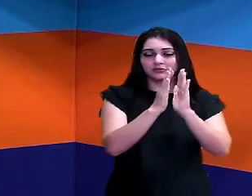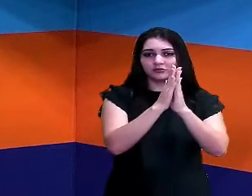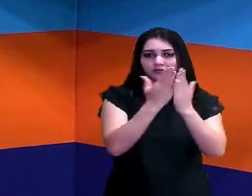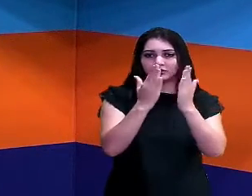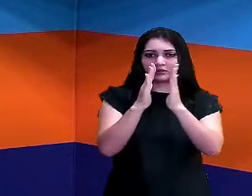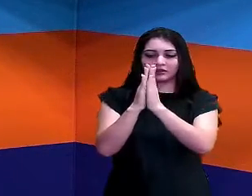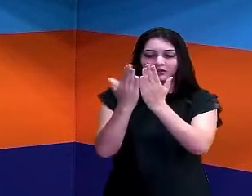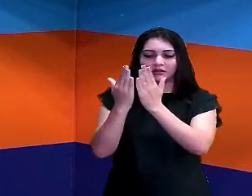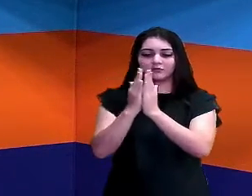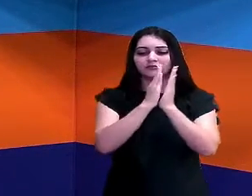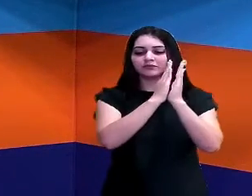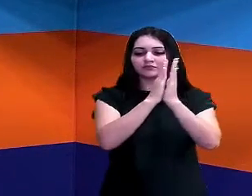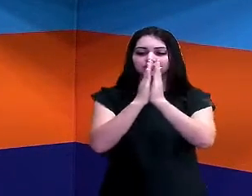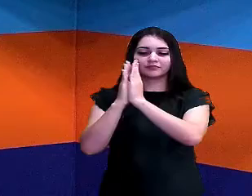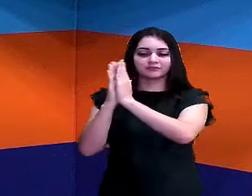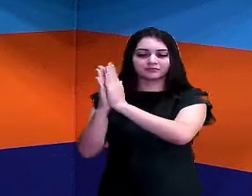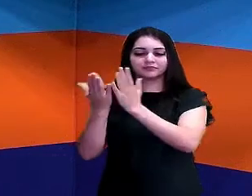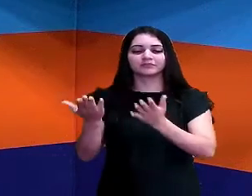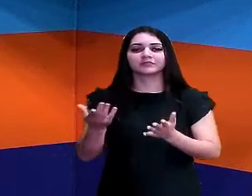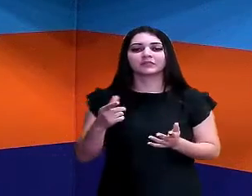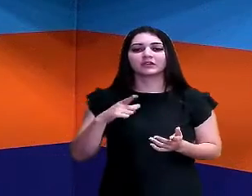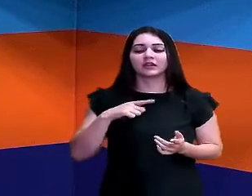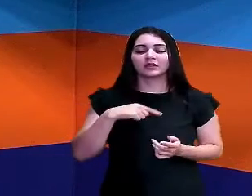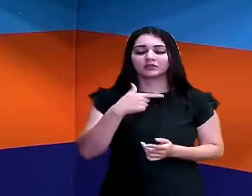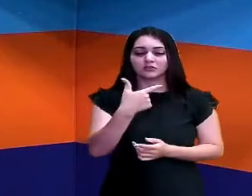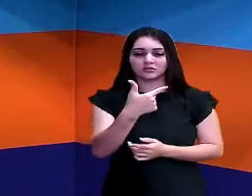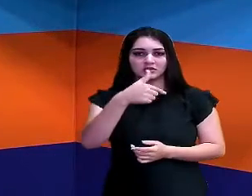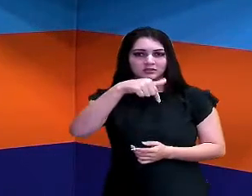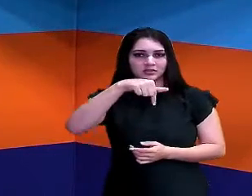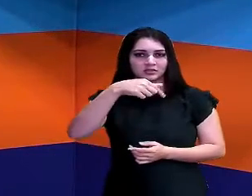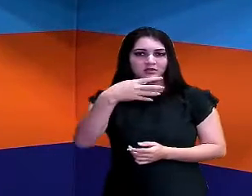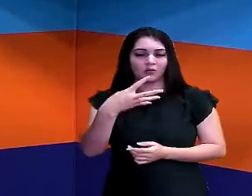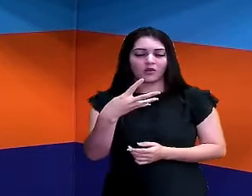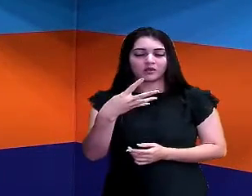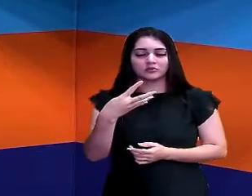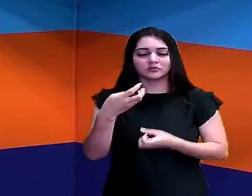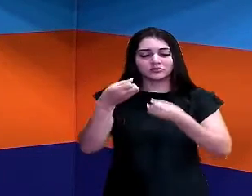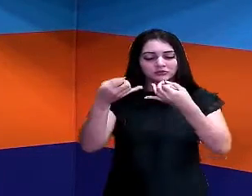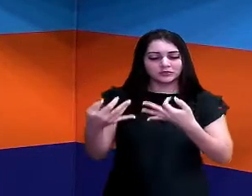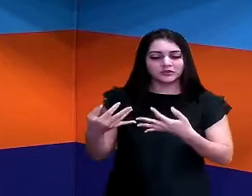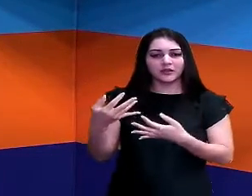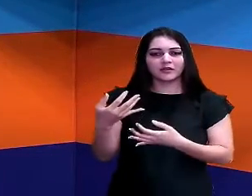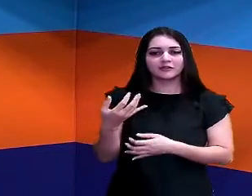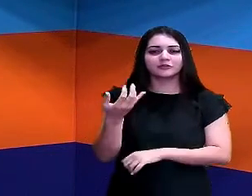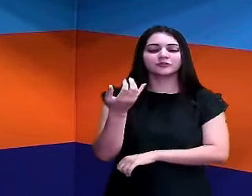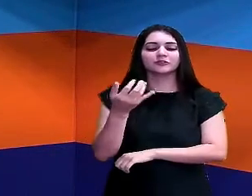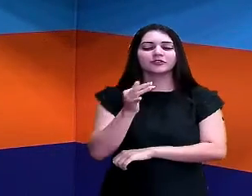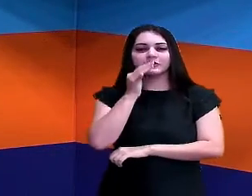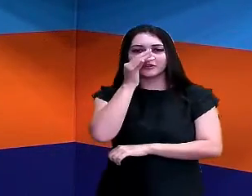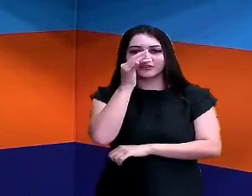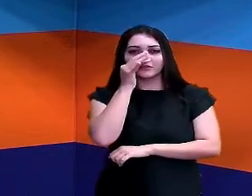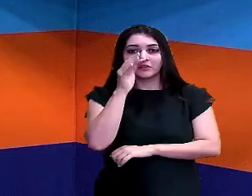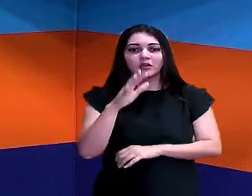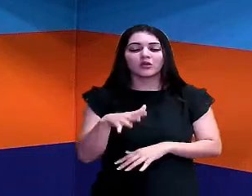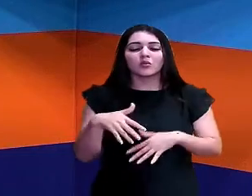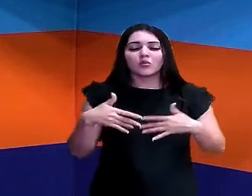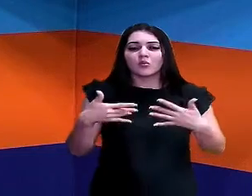sobre os animais e 274 livros sobre as plantas. Qual o total de livros